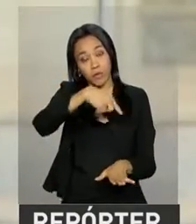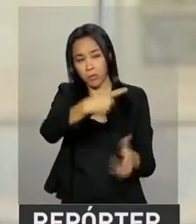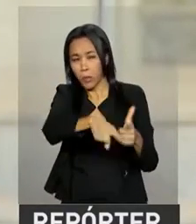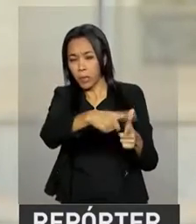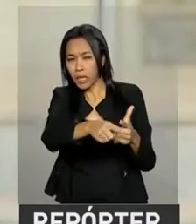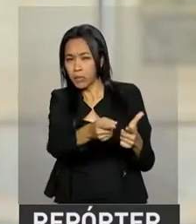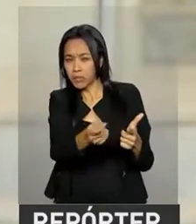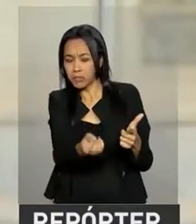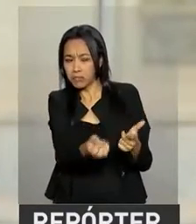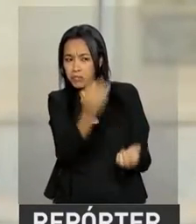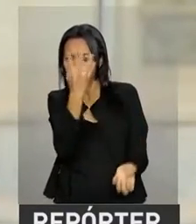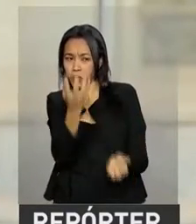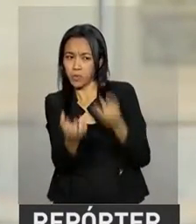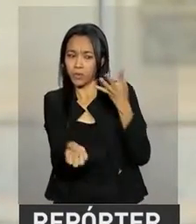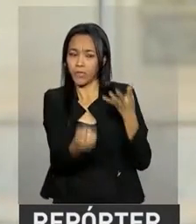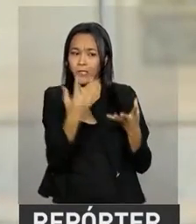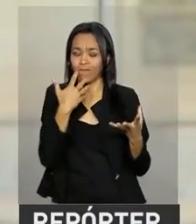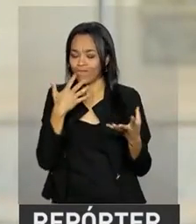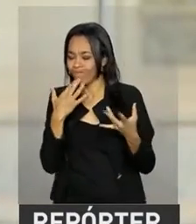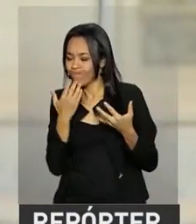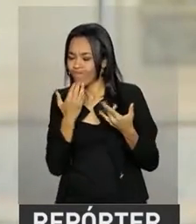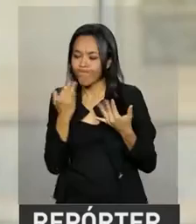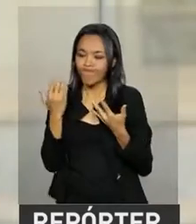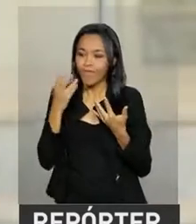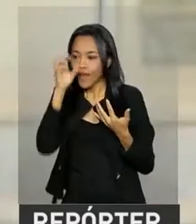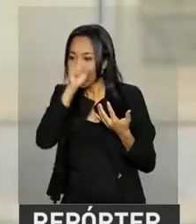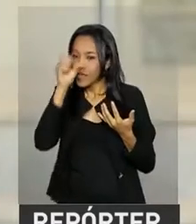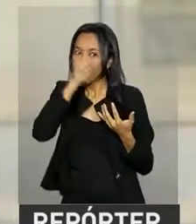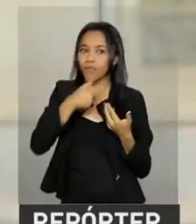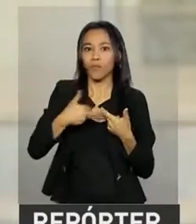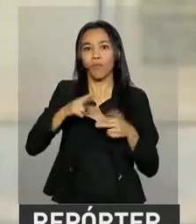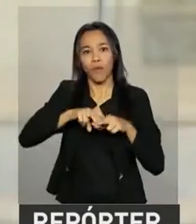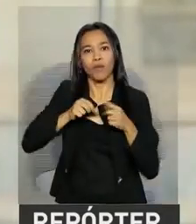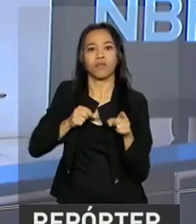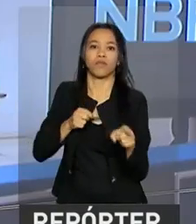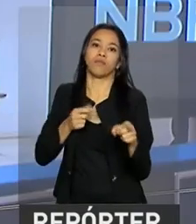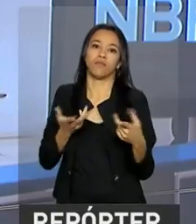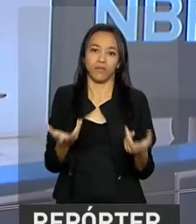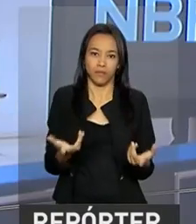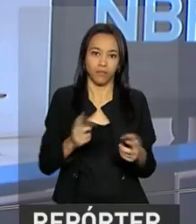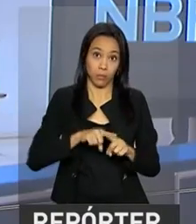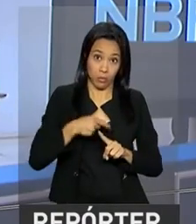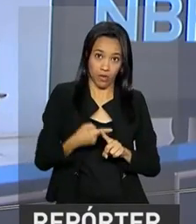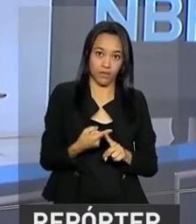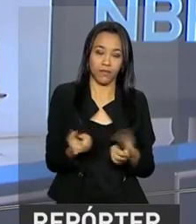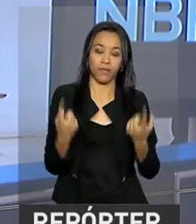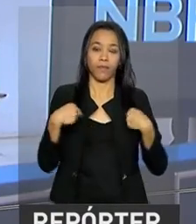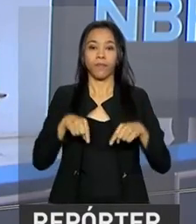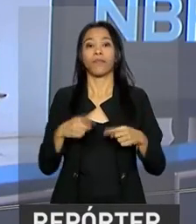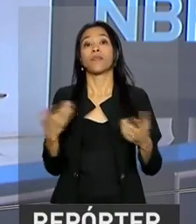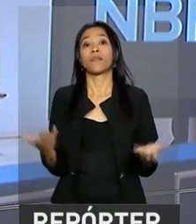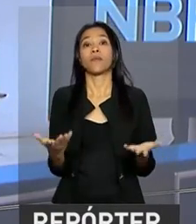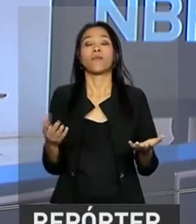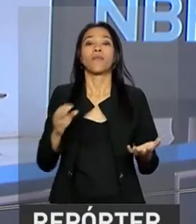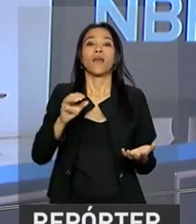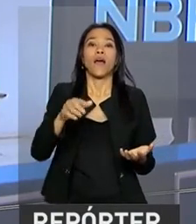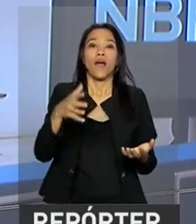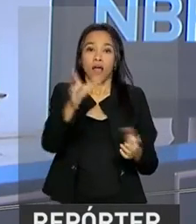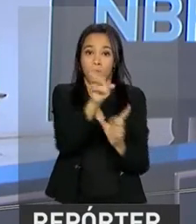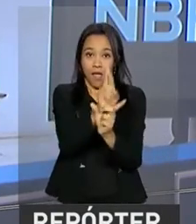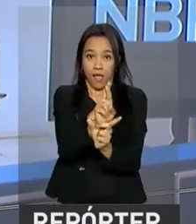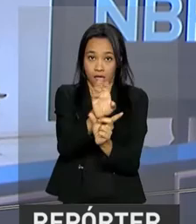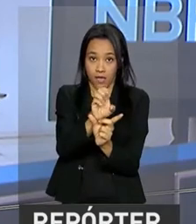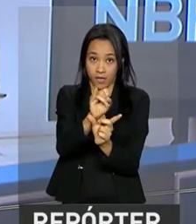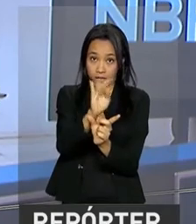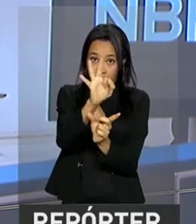problemas complexos e a gente consegue aprender muito mais com isso. A Receita Federal espera receber mais de 28